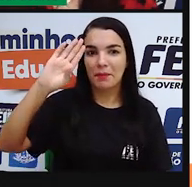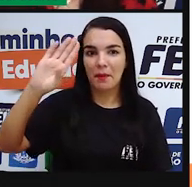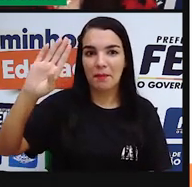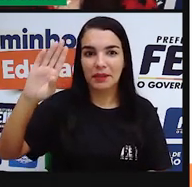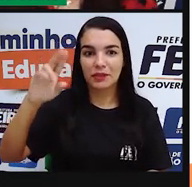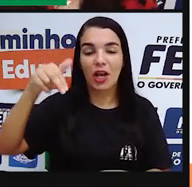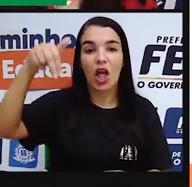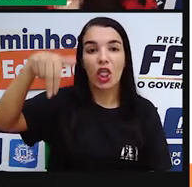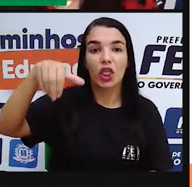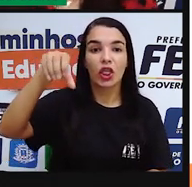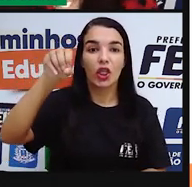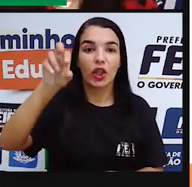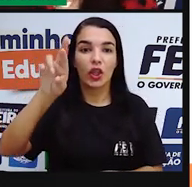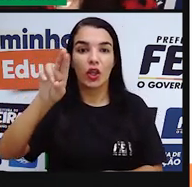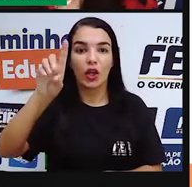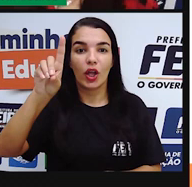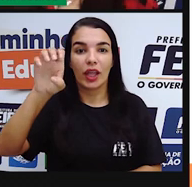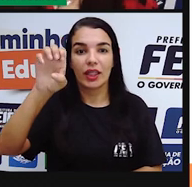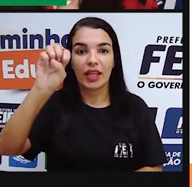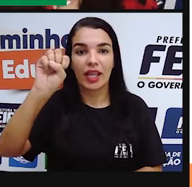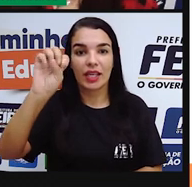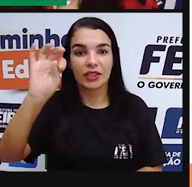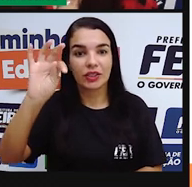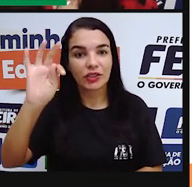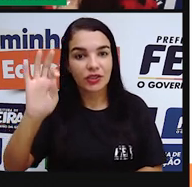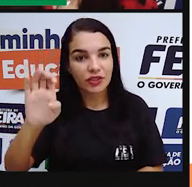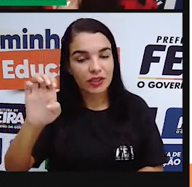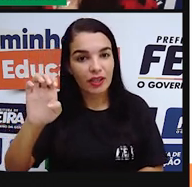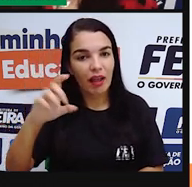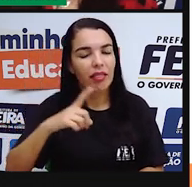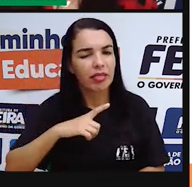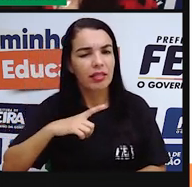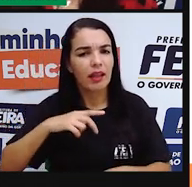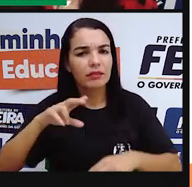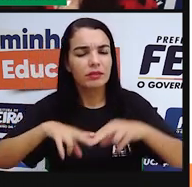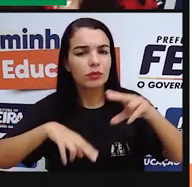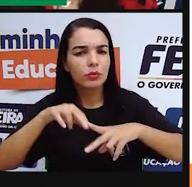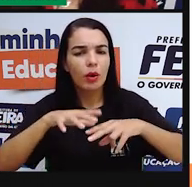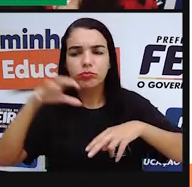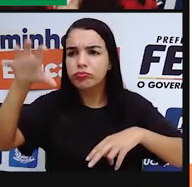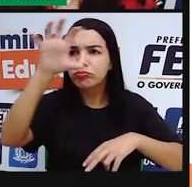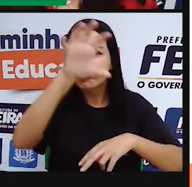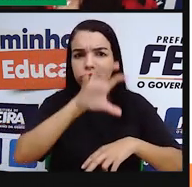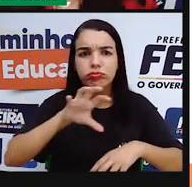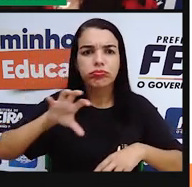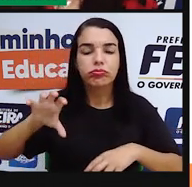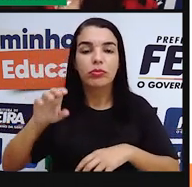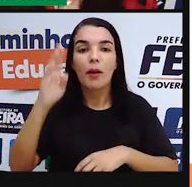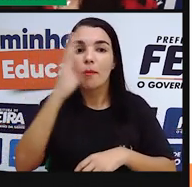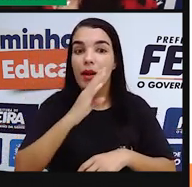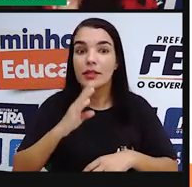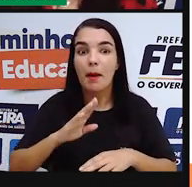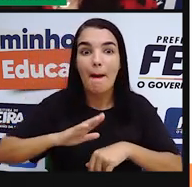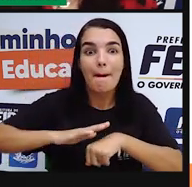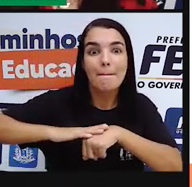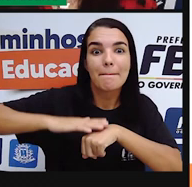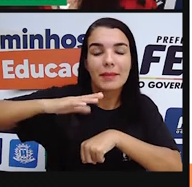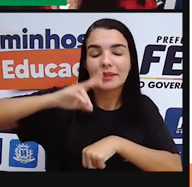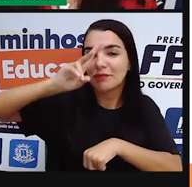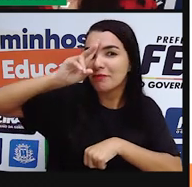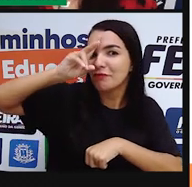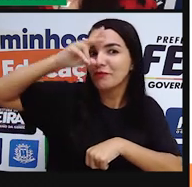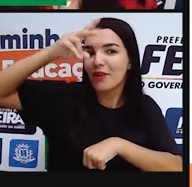aí no Nordeste brasileiro. Se tem São João em todas as regiões do Brasil, porém, ela está